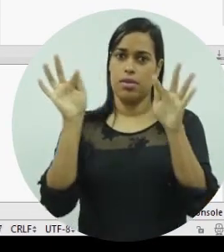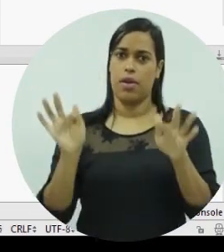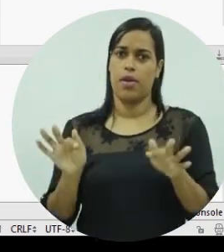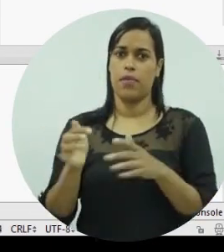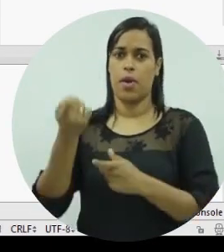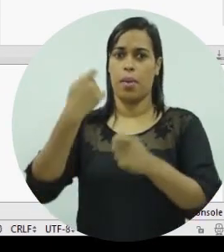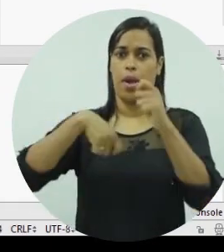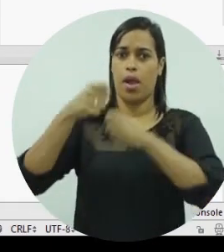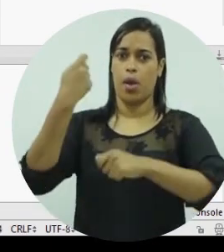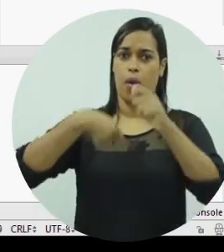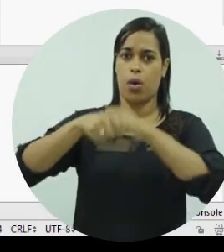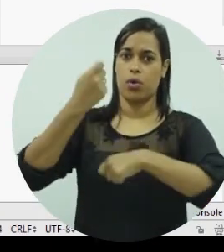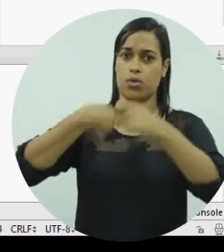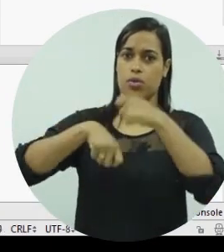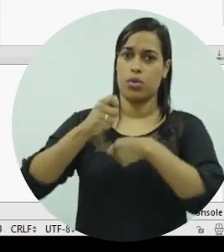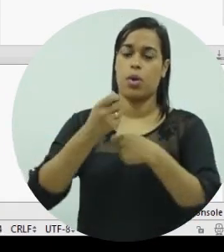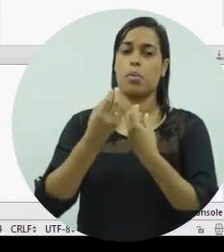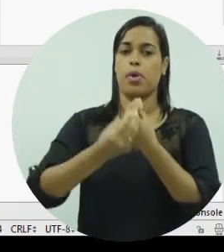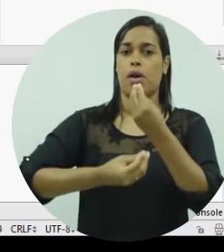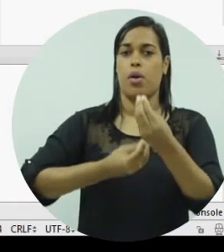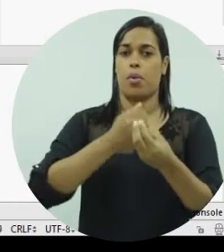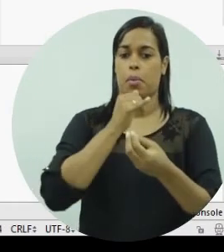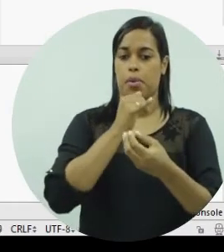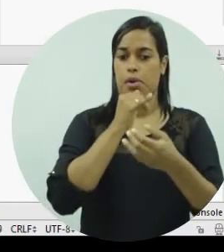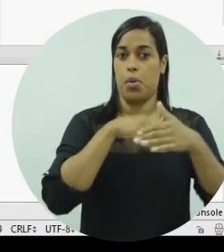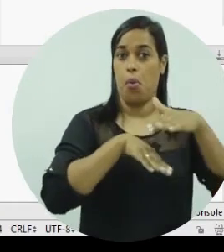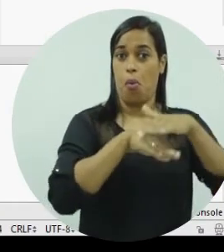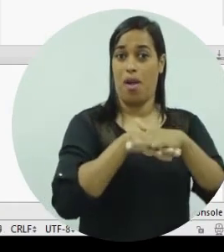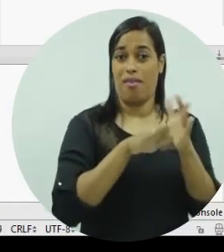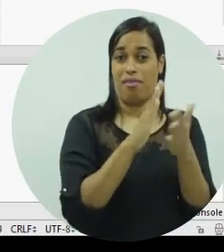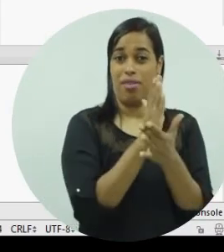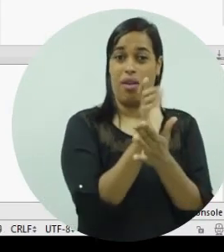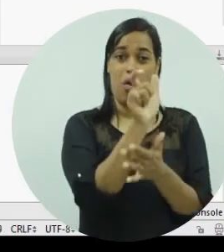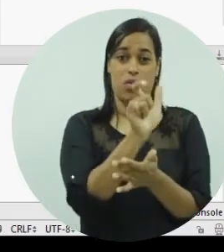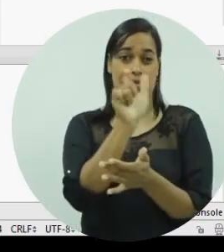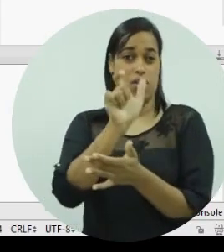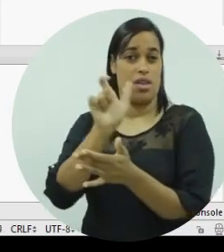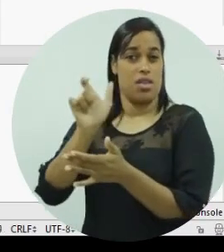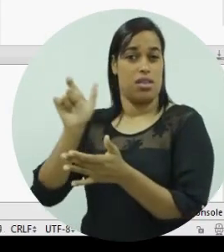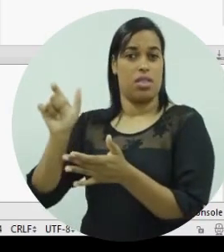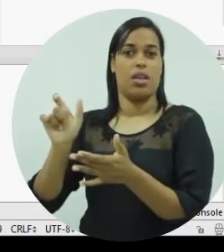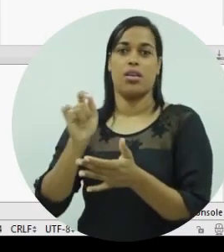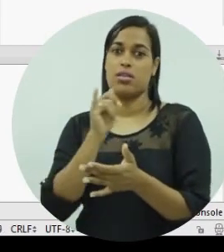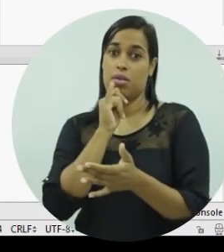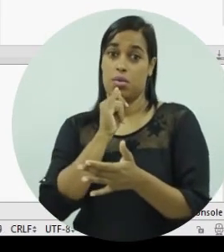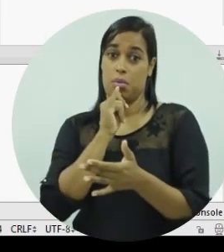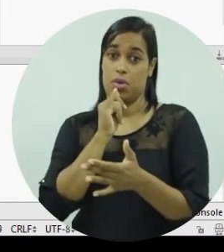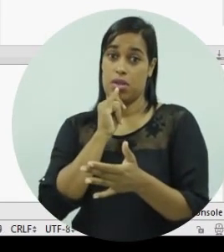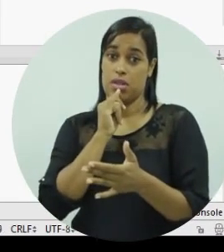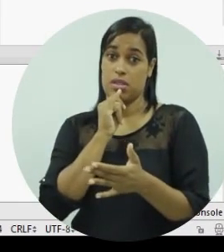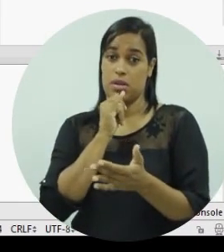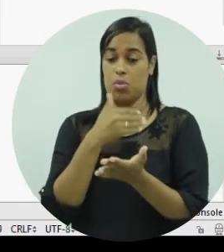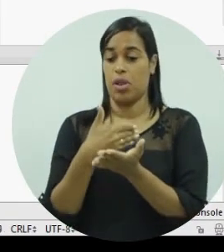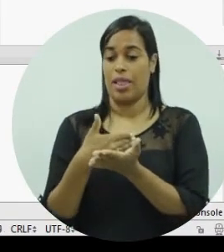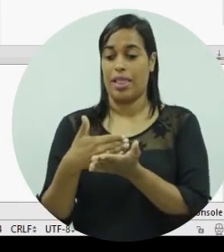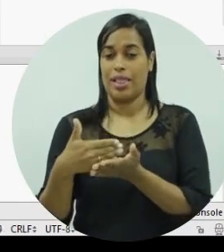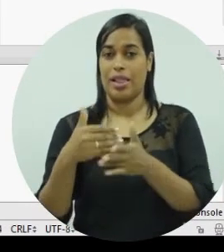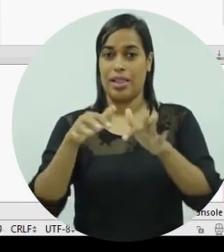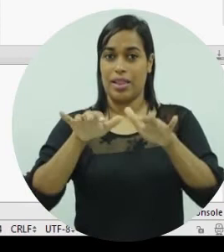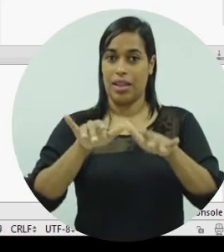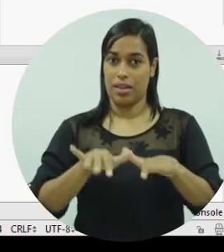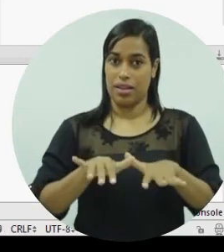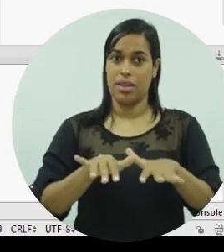é através de guardar caracteres. Então ele vai guardar, por exemplo, entradas do teclado,